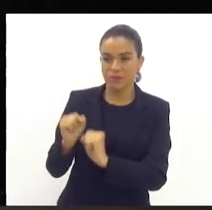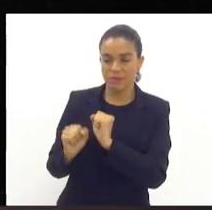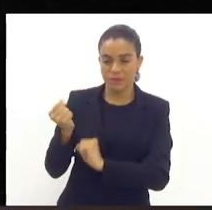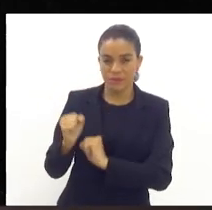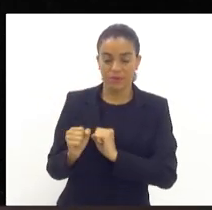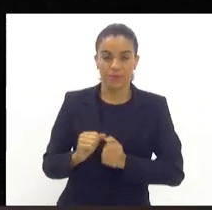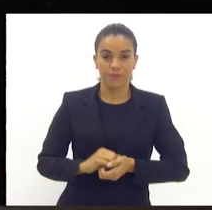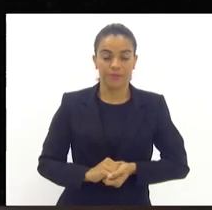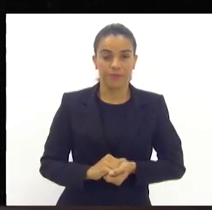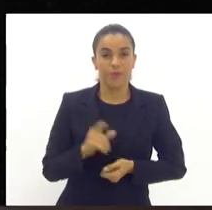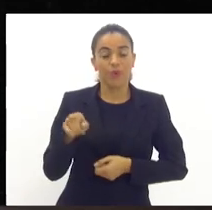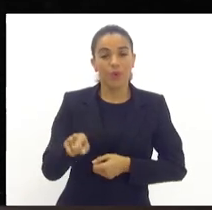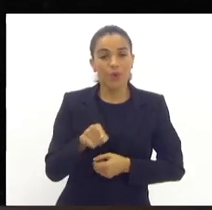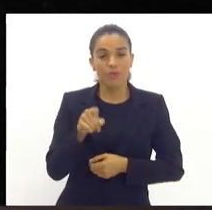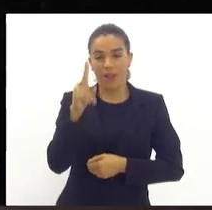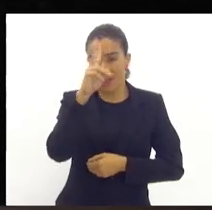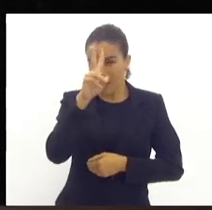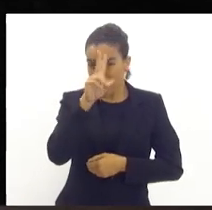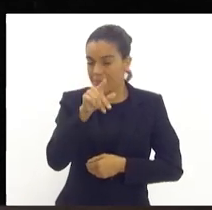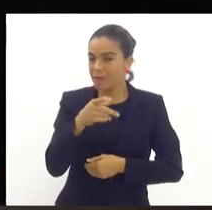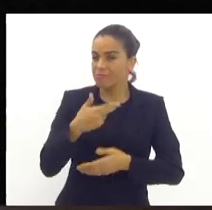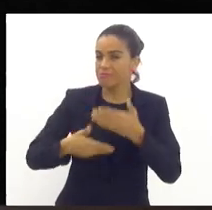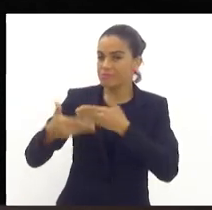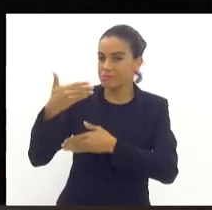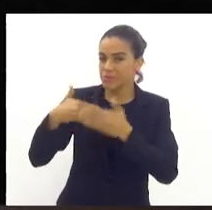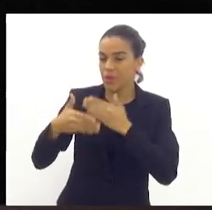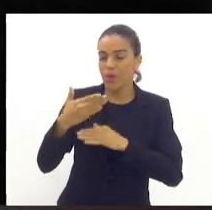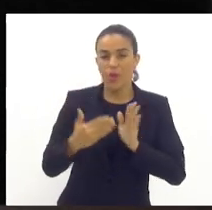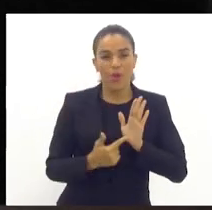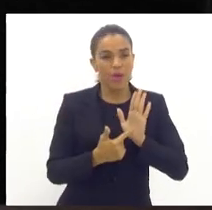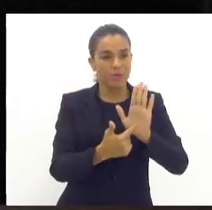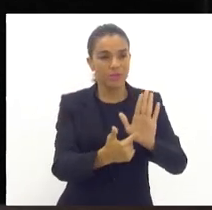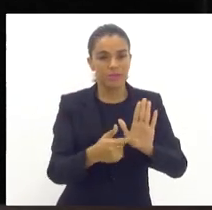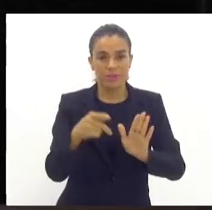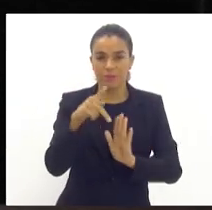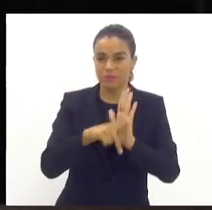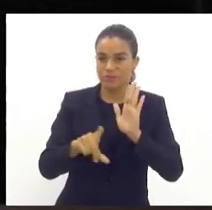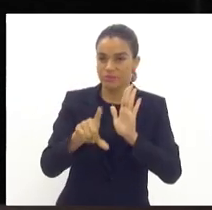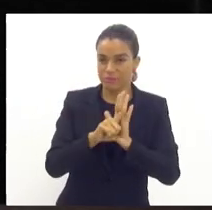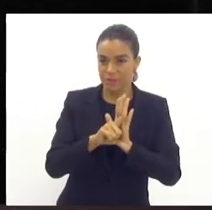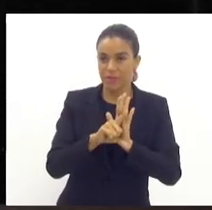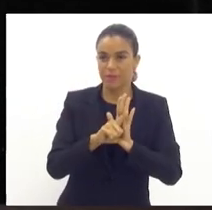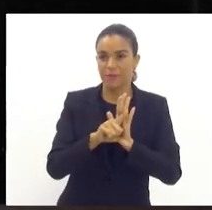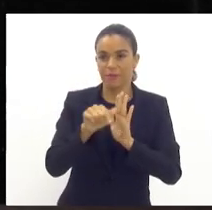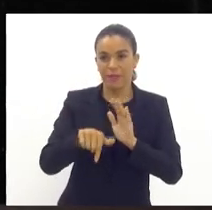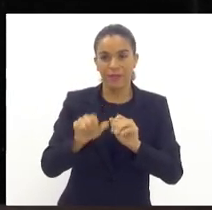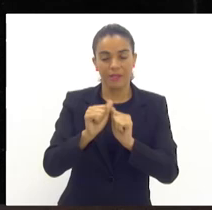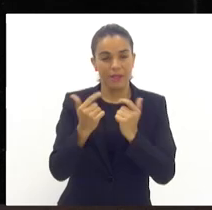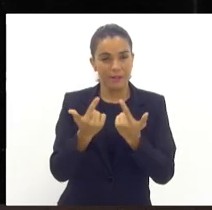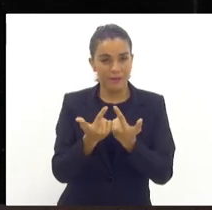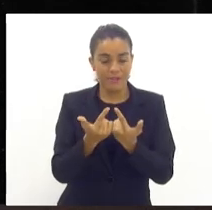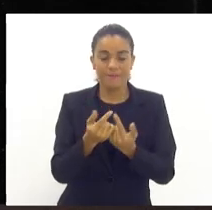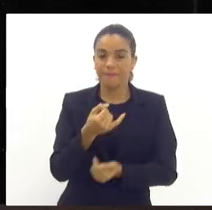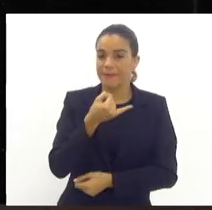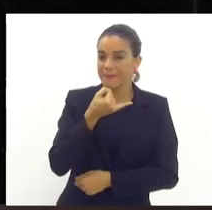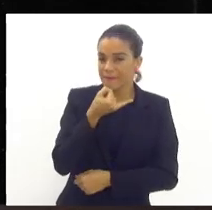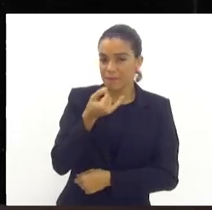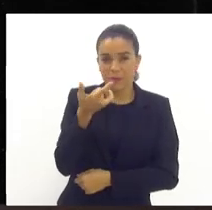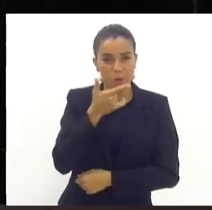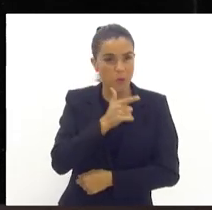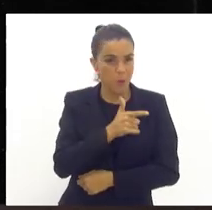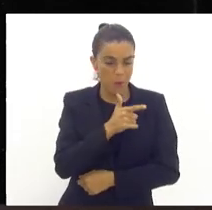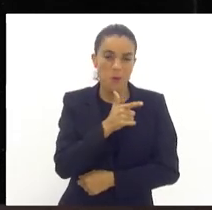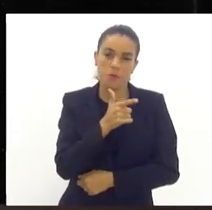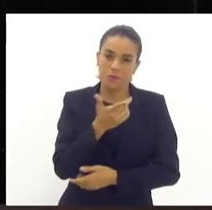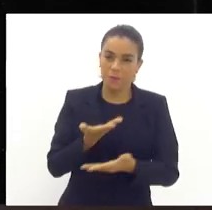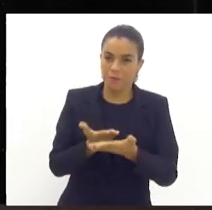nobre deputado Valdeciaza deve se recordar que, há um tempo atrás, eu apresentei um projeto de lei aqui nessa casa, que, infelizmente, não consegui que